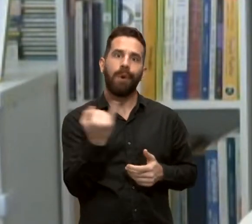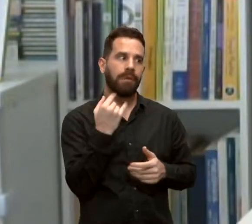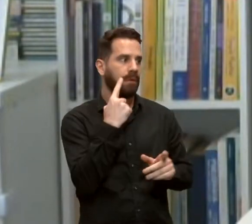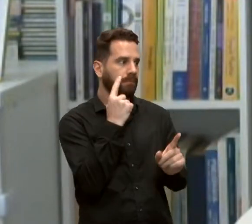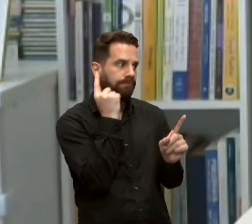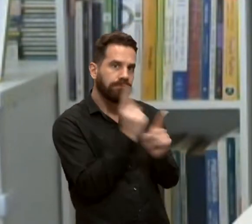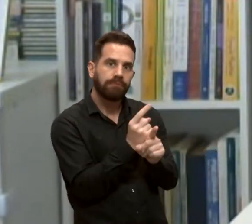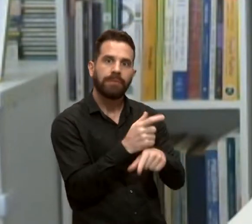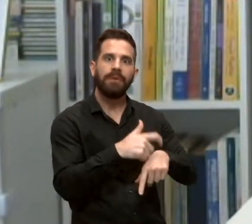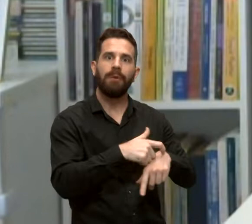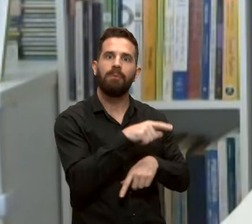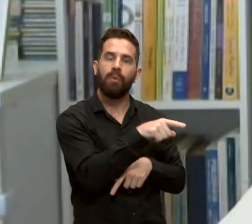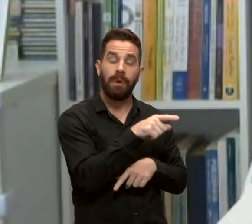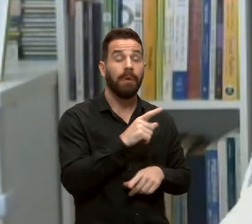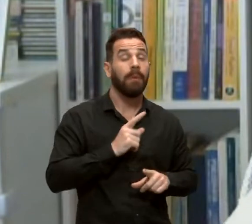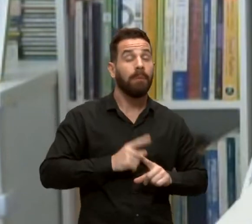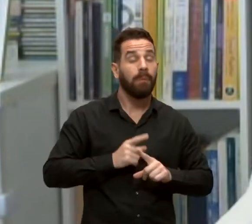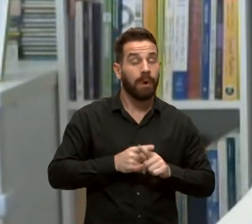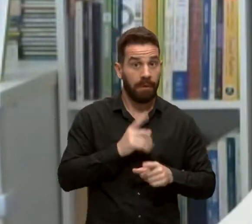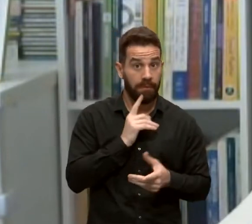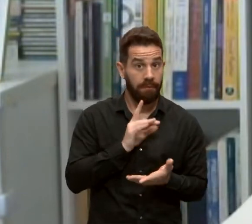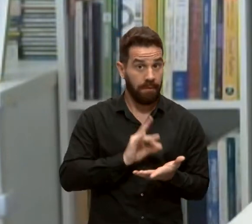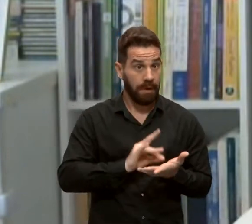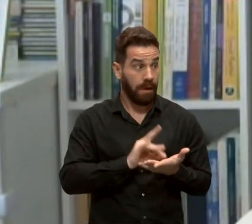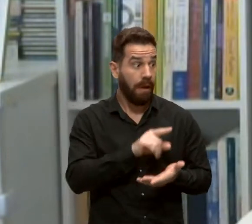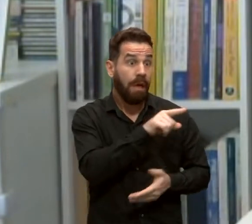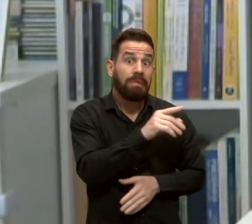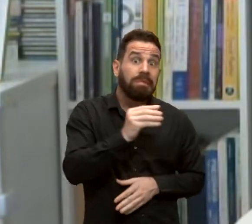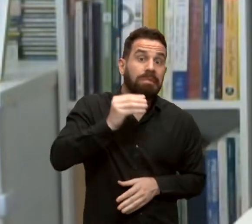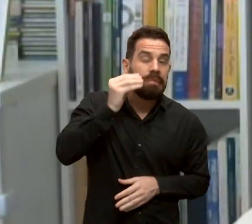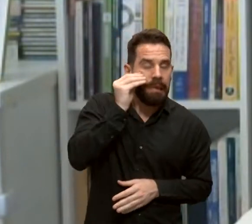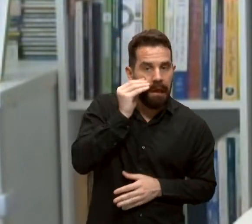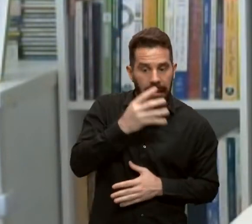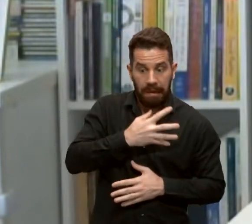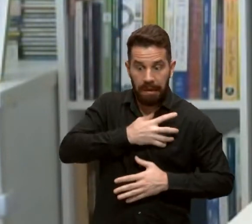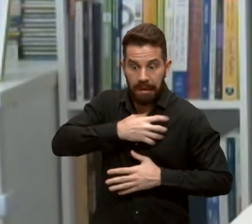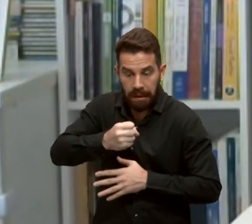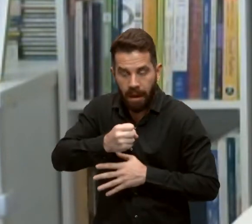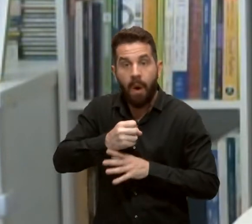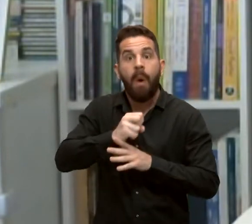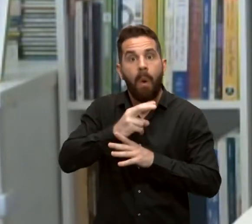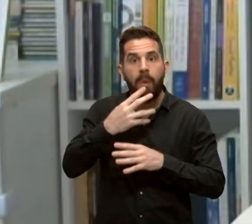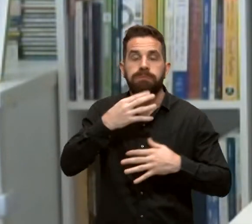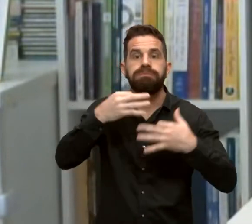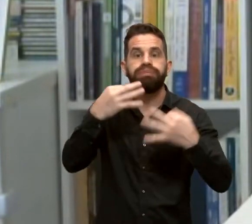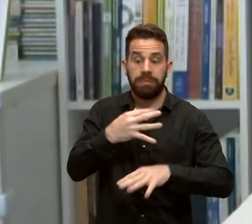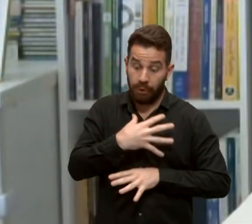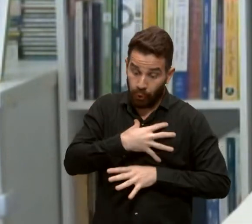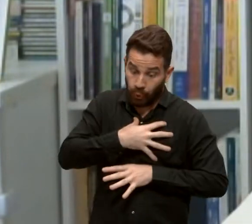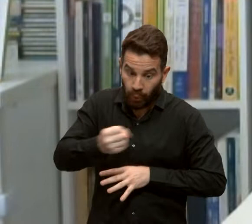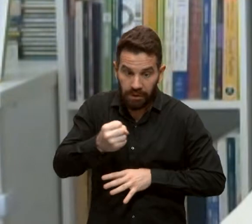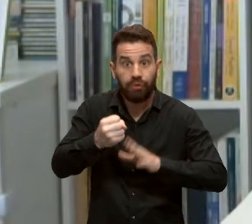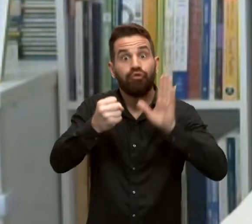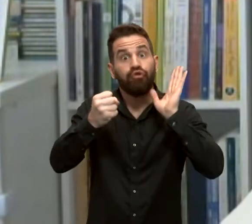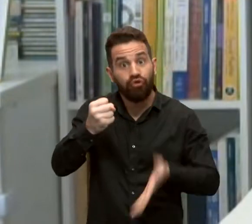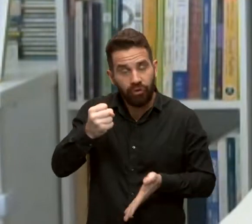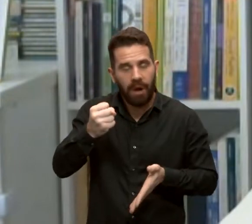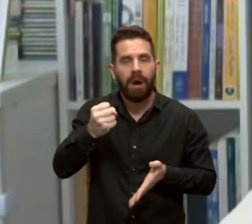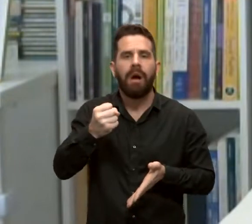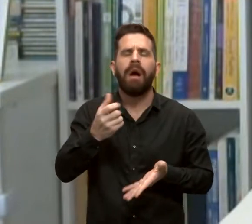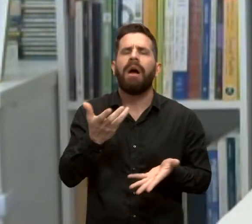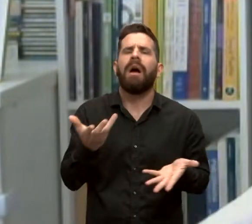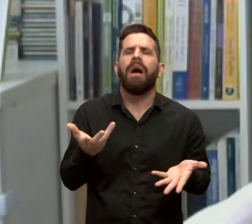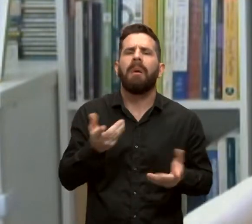realidade, veja só, quando a pessoa tenta suicídio ou chega a suicidar-se, né, o que ocorre?